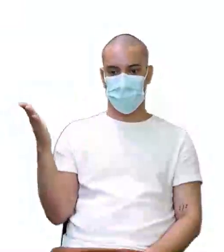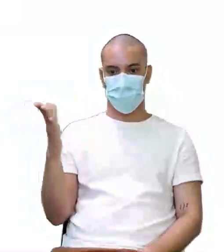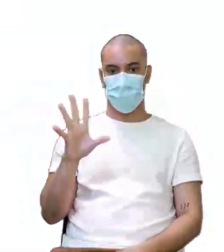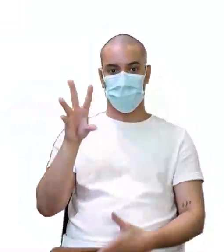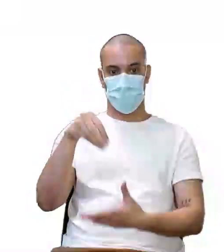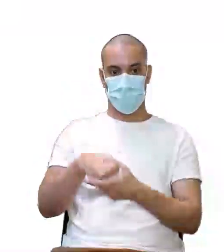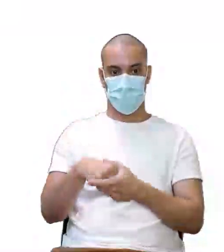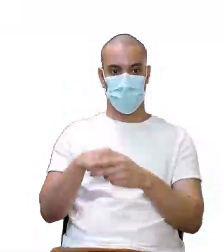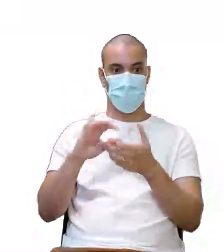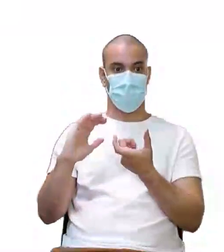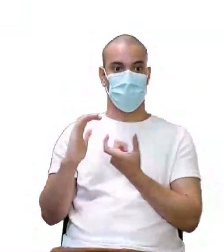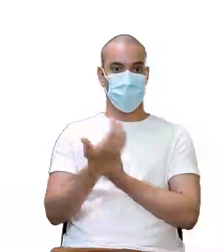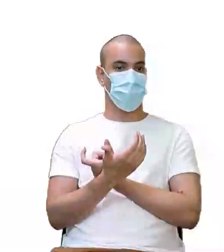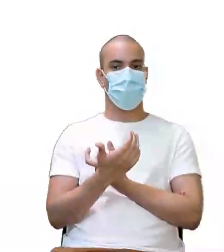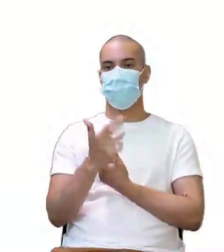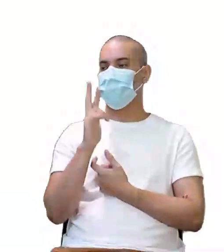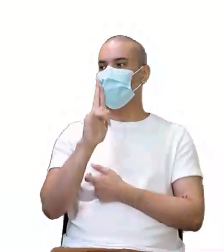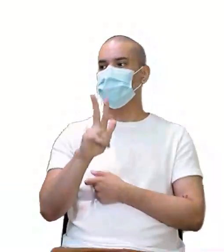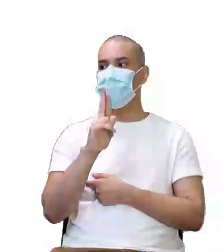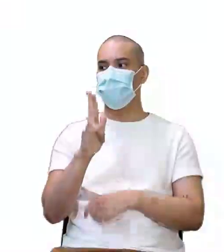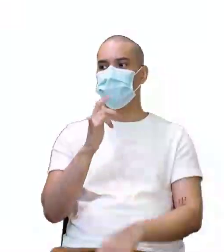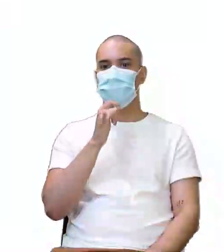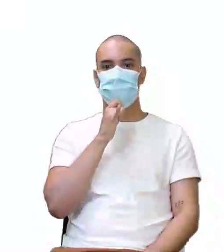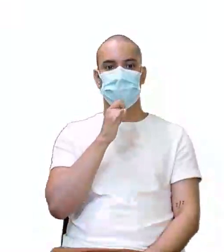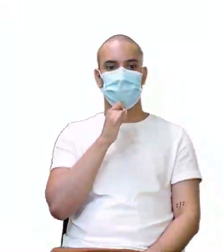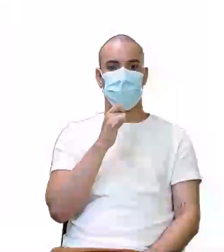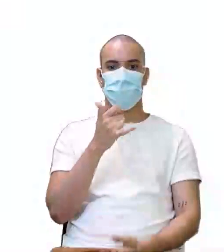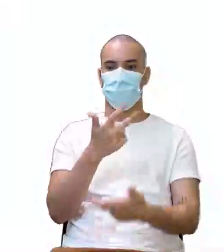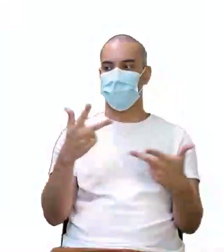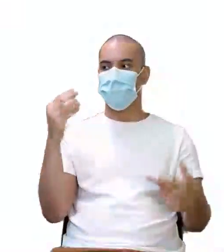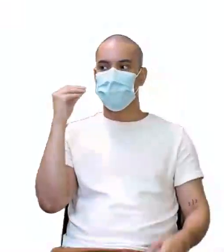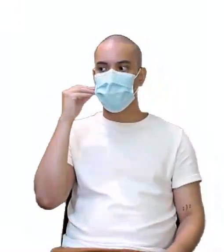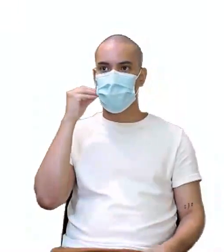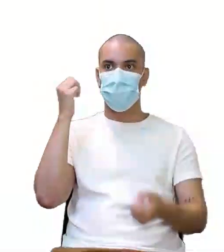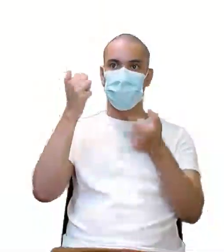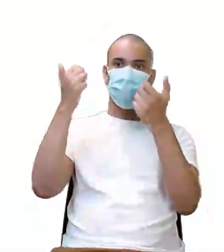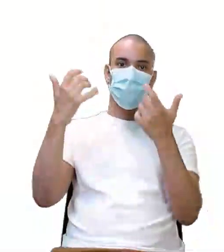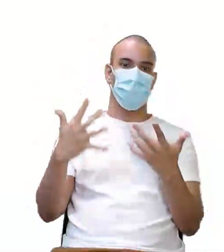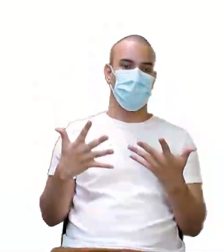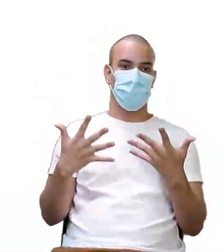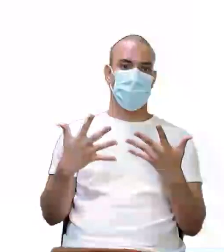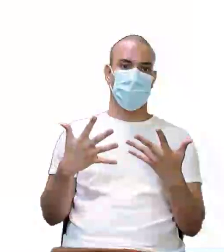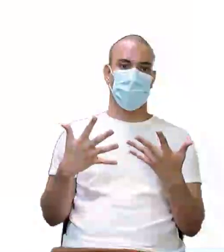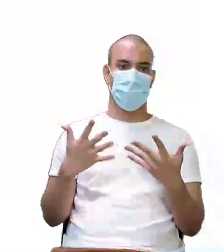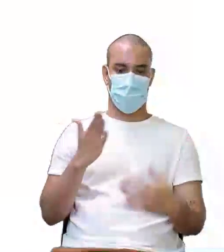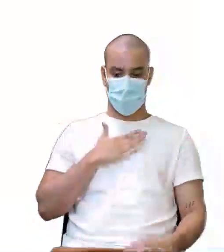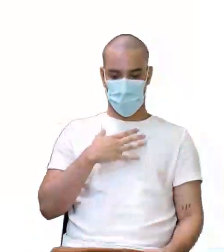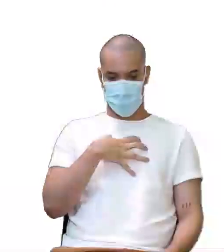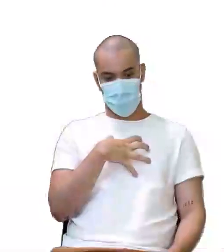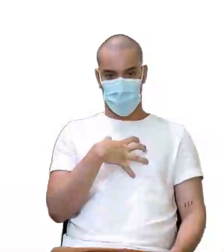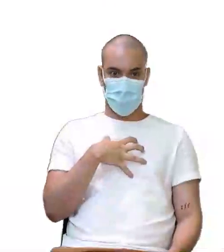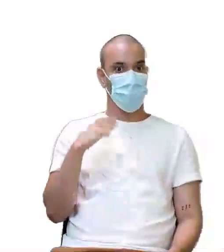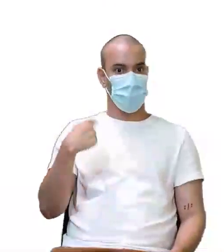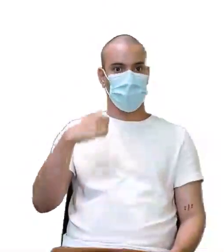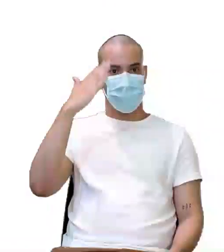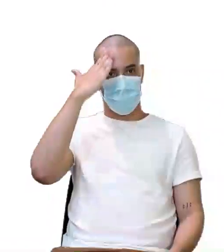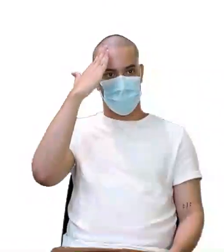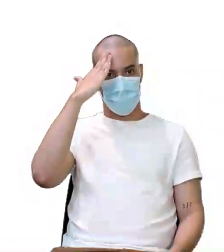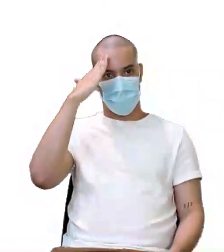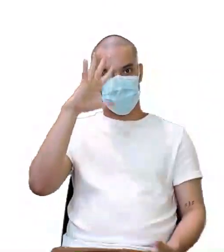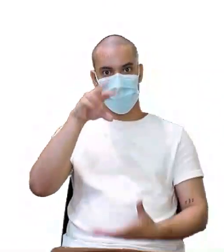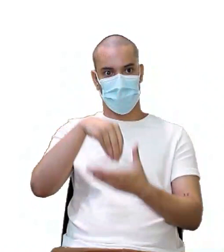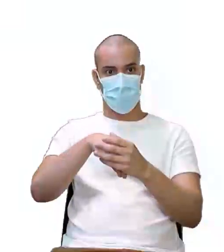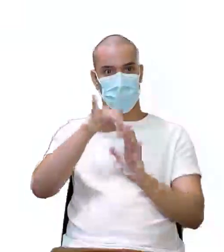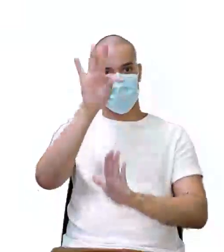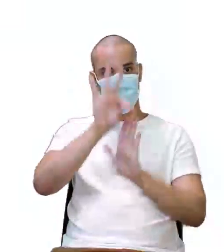tecnicamente, o termo. Não é algo assim que você vai tentar explicar meio que da sua forma. Você